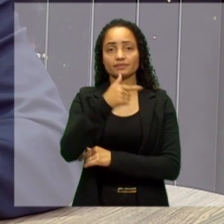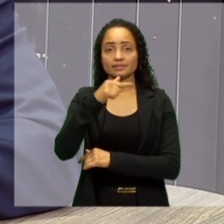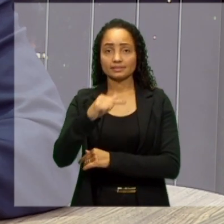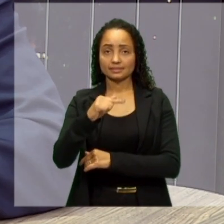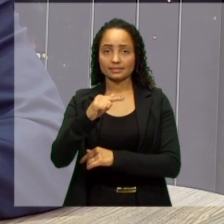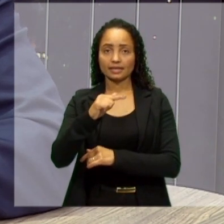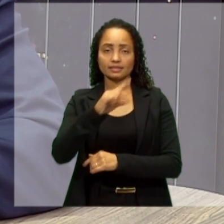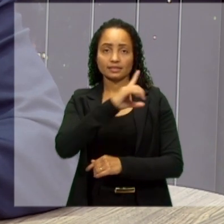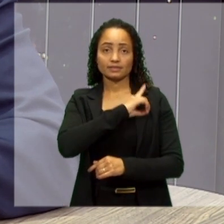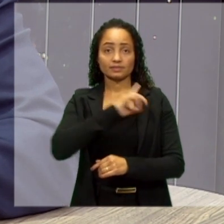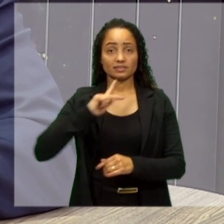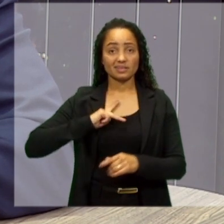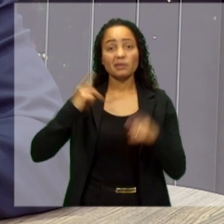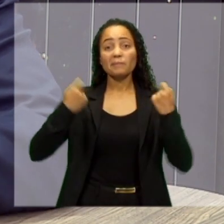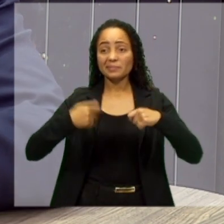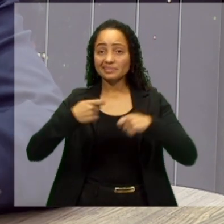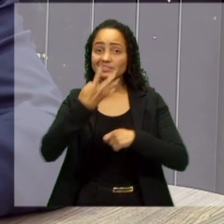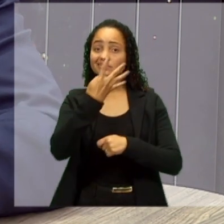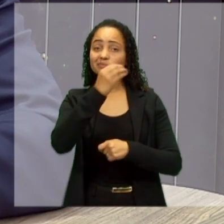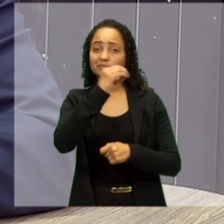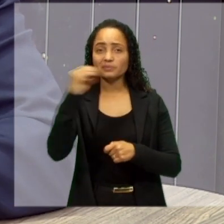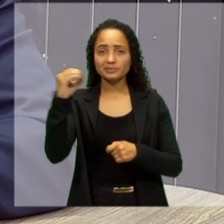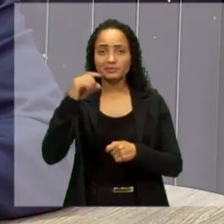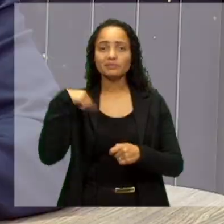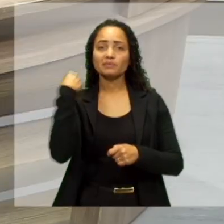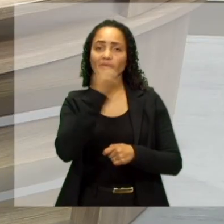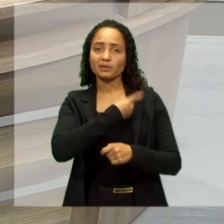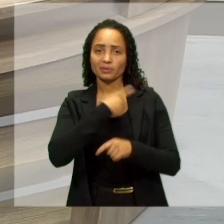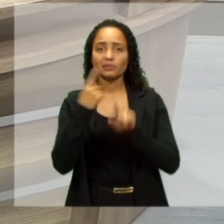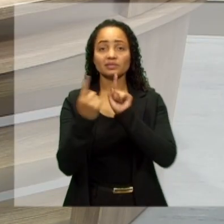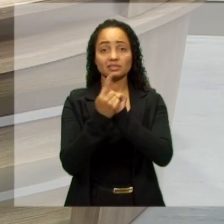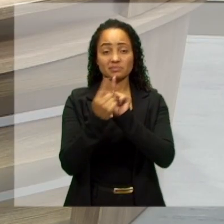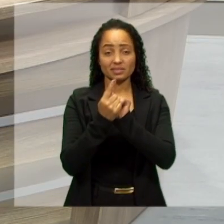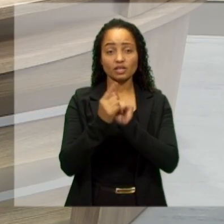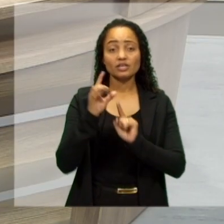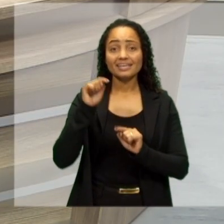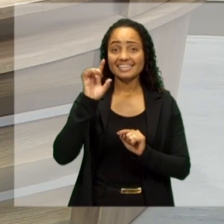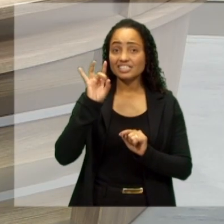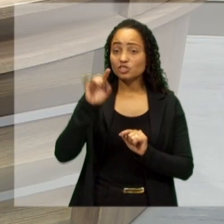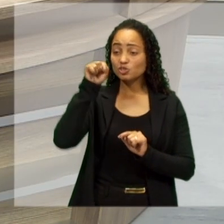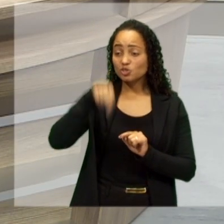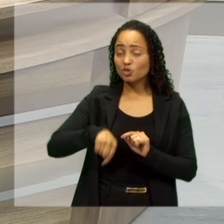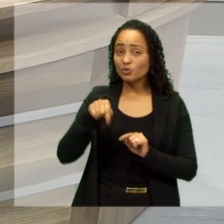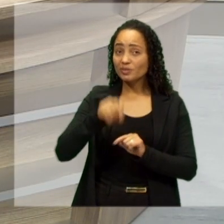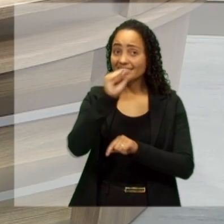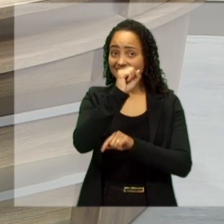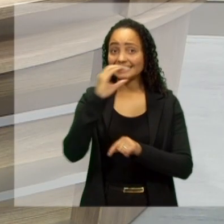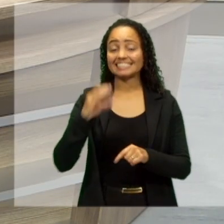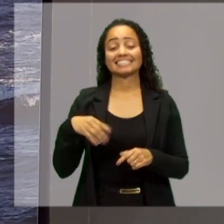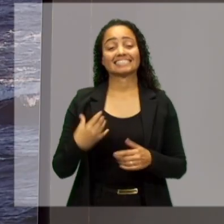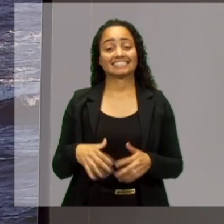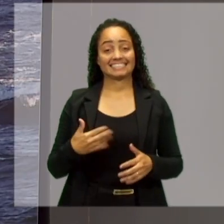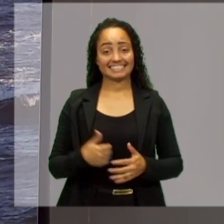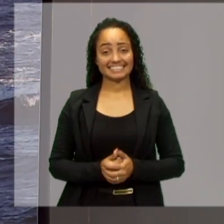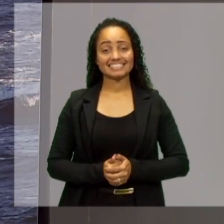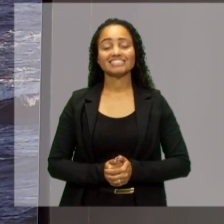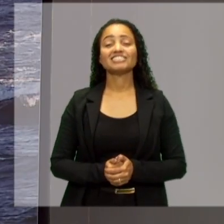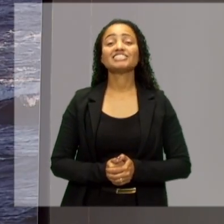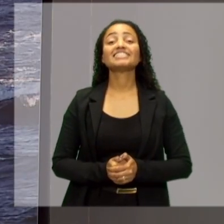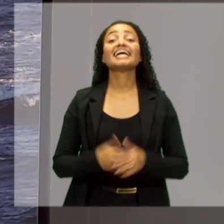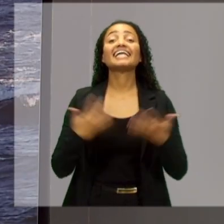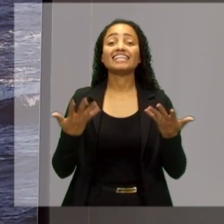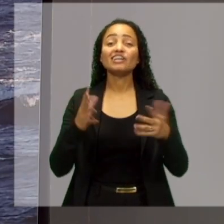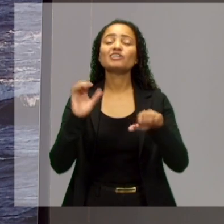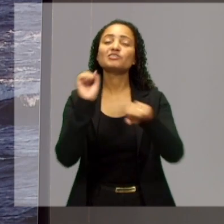de 400 defensores para que a gente atendesse. Isso só aqui no nosso estado. Só no nosso estado. Pessoas, a gente